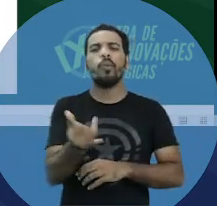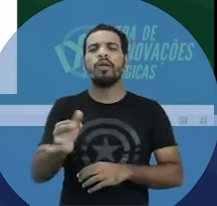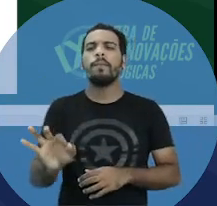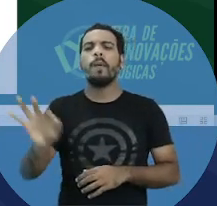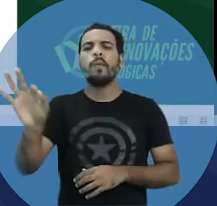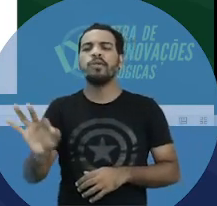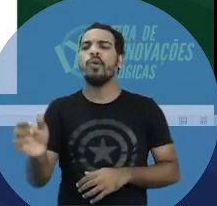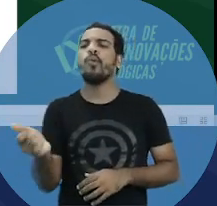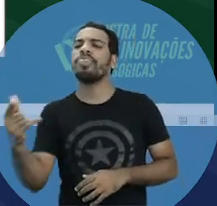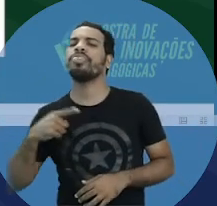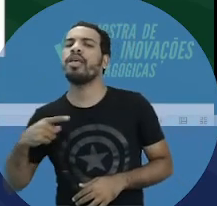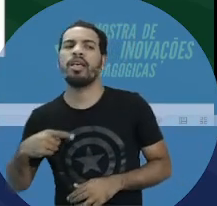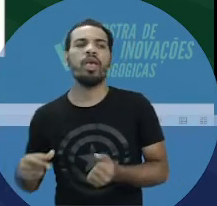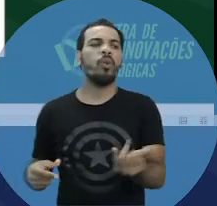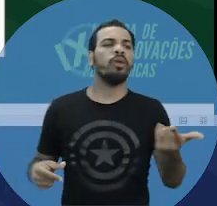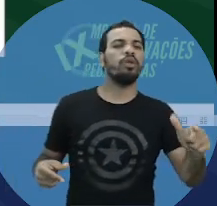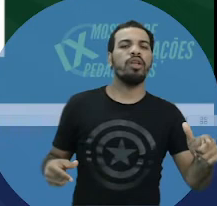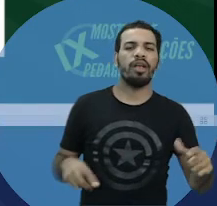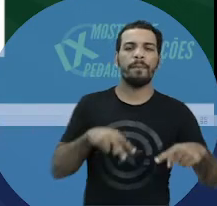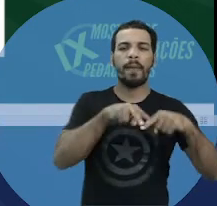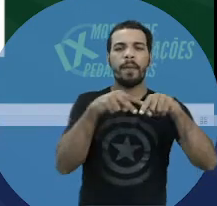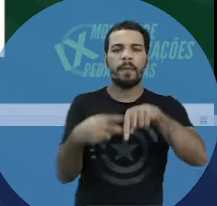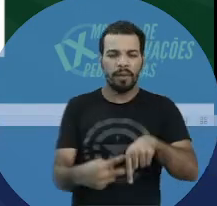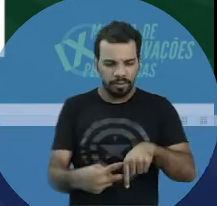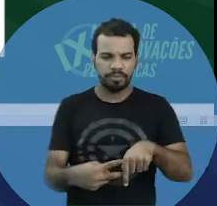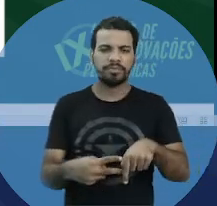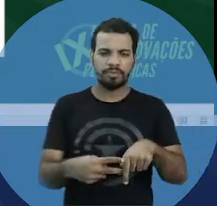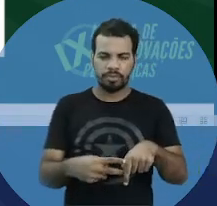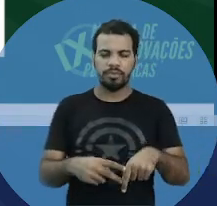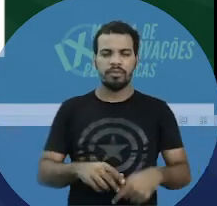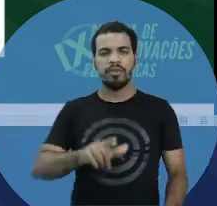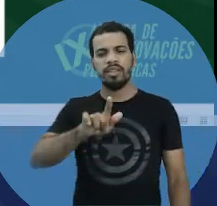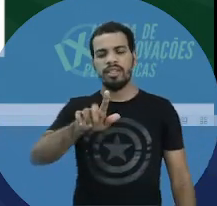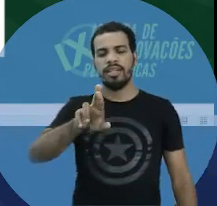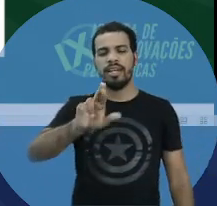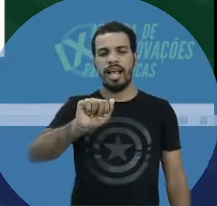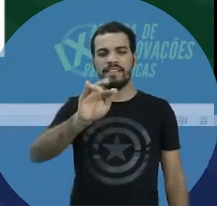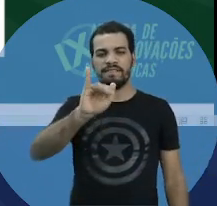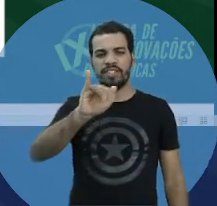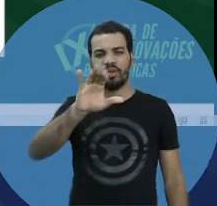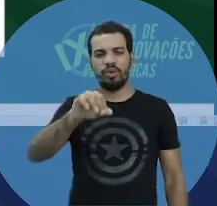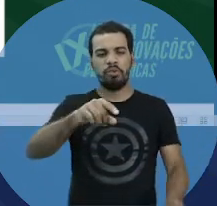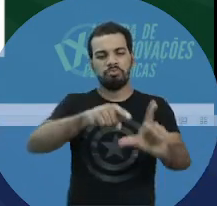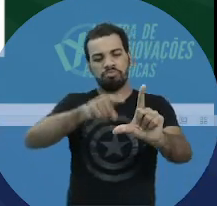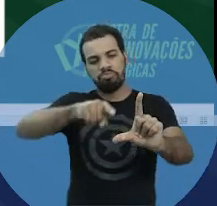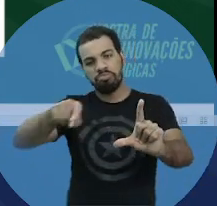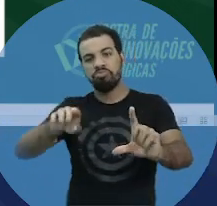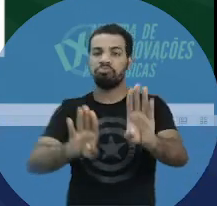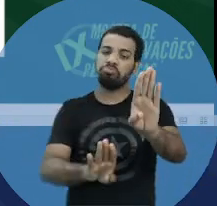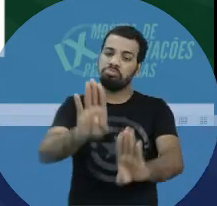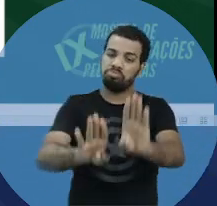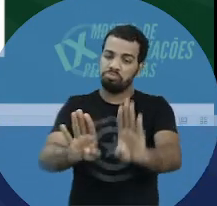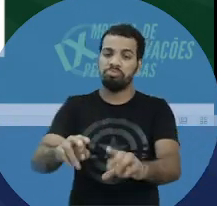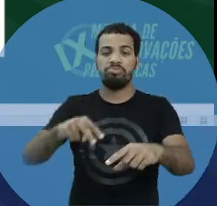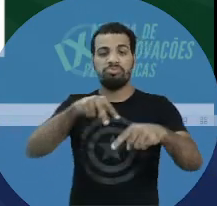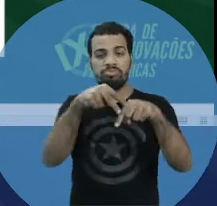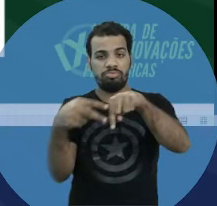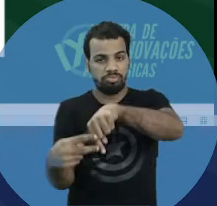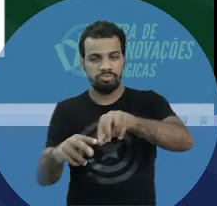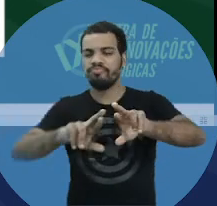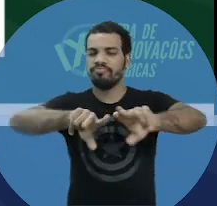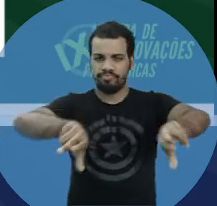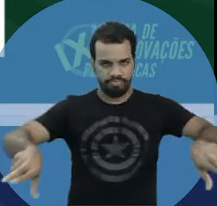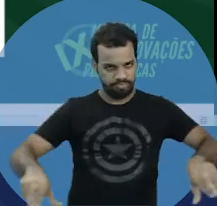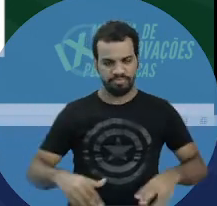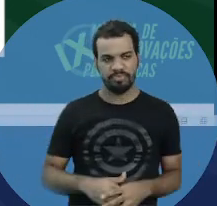passar a próxima. O quanto tem e quanto não tem das características. Então, cada foi dado por equipe, né? E cada equipe apresentou